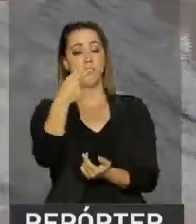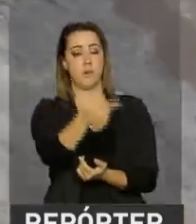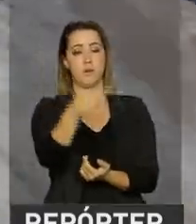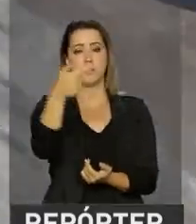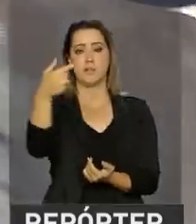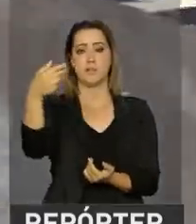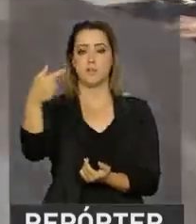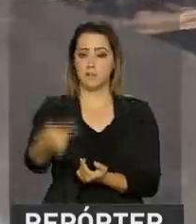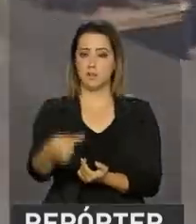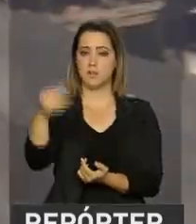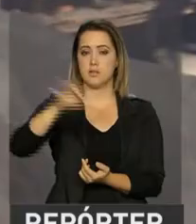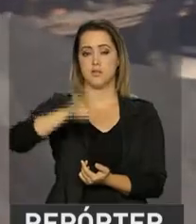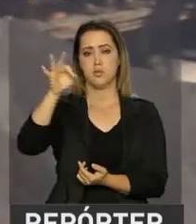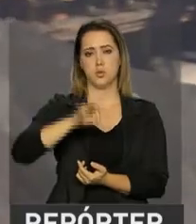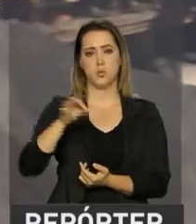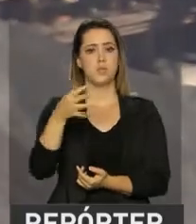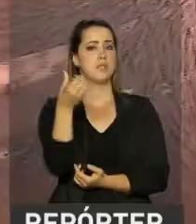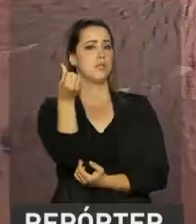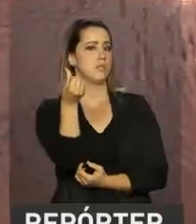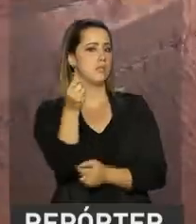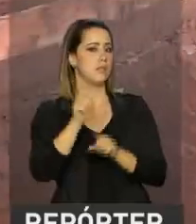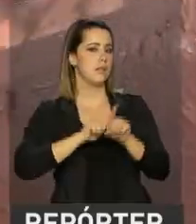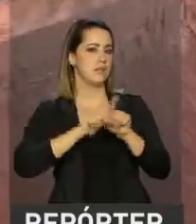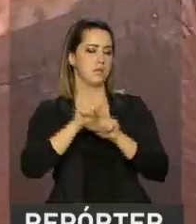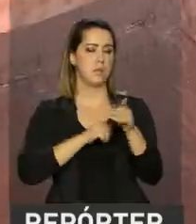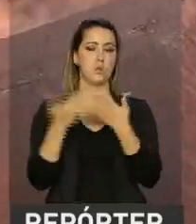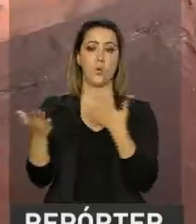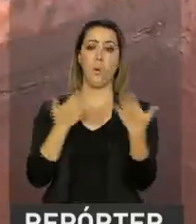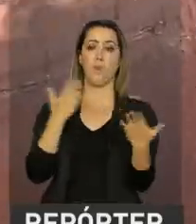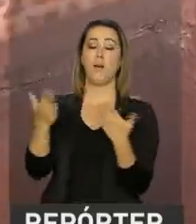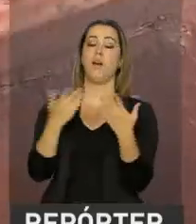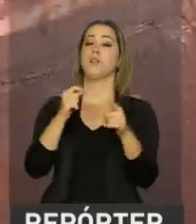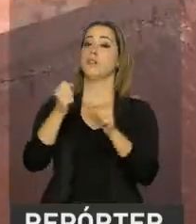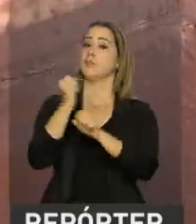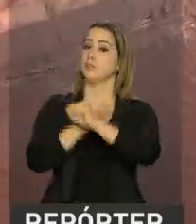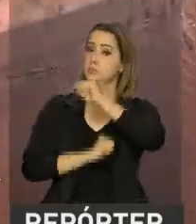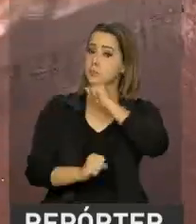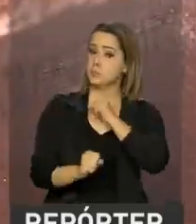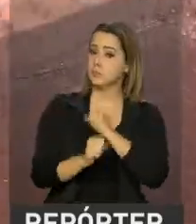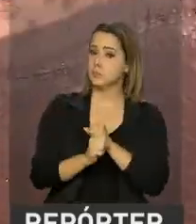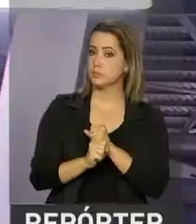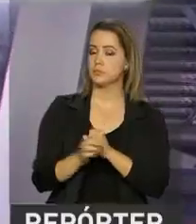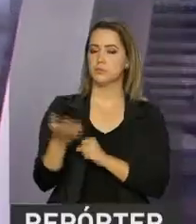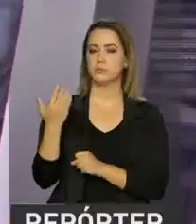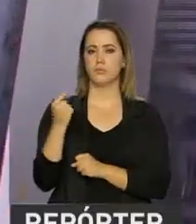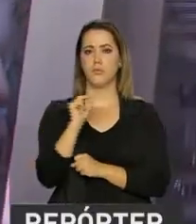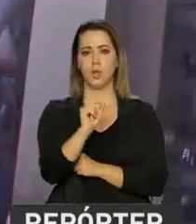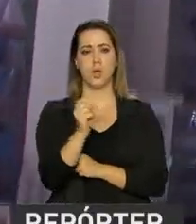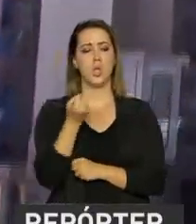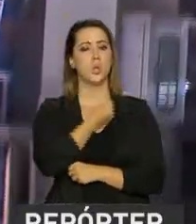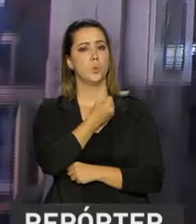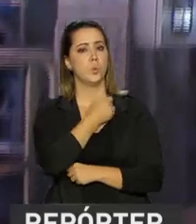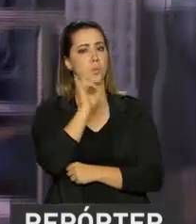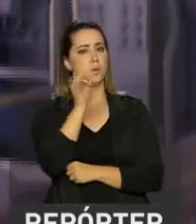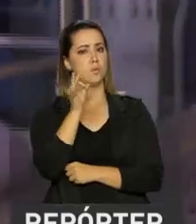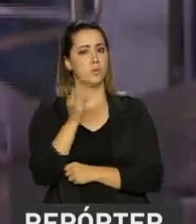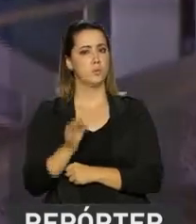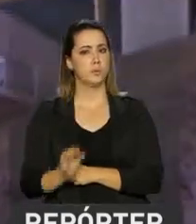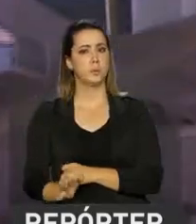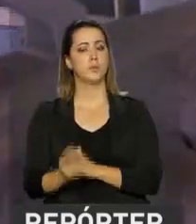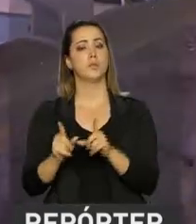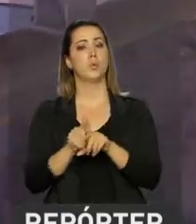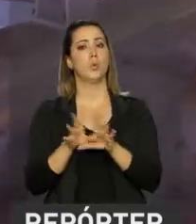por cento nos seis primeiros meses deste ano em comparação com o mesmo período de 2006 em números absolutos o total